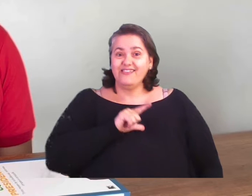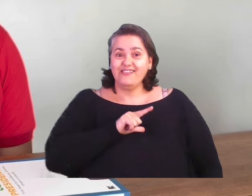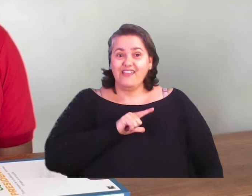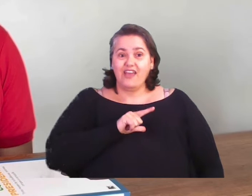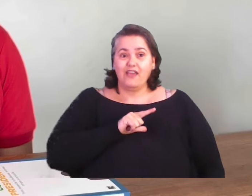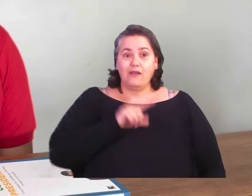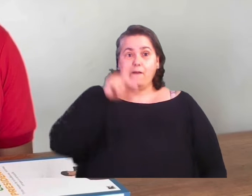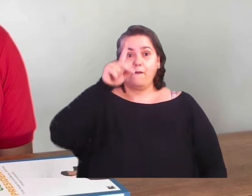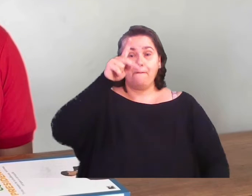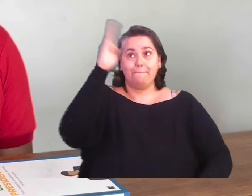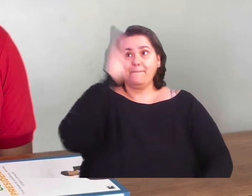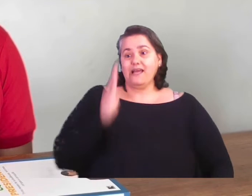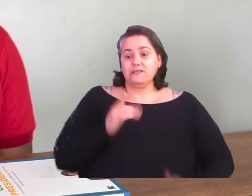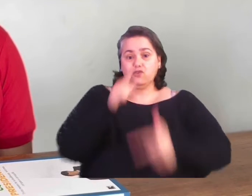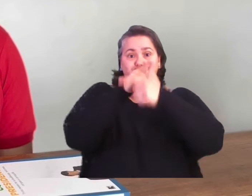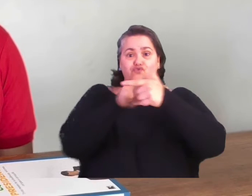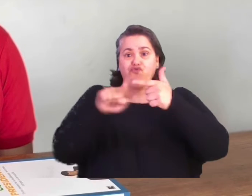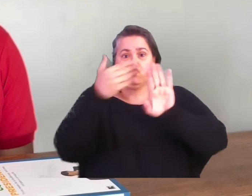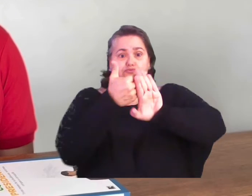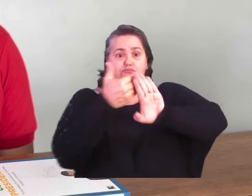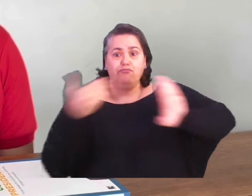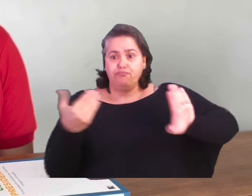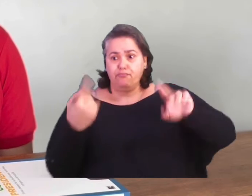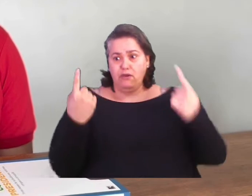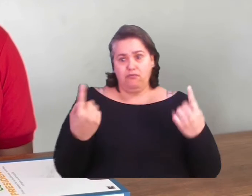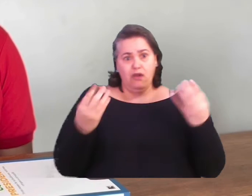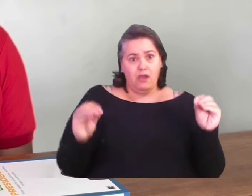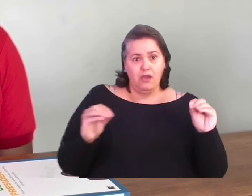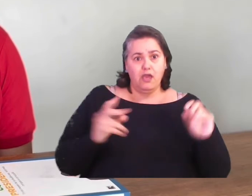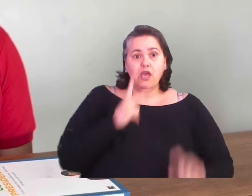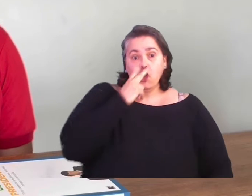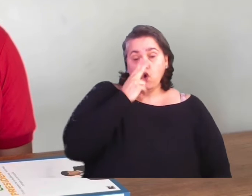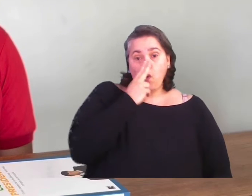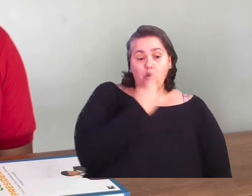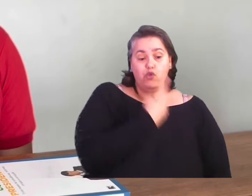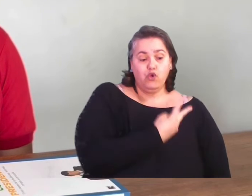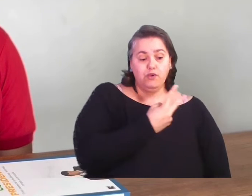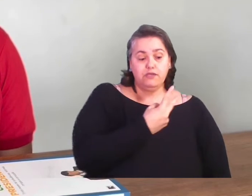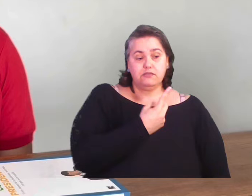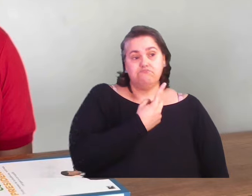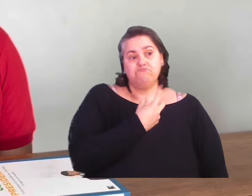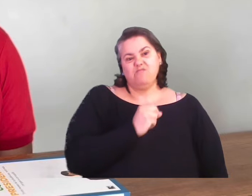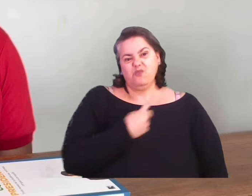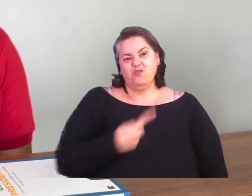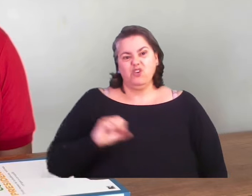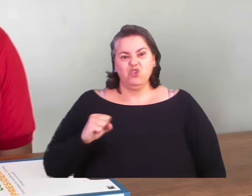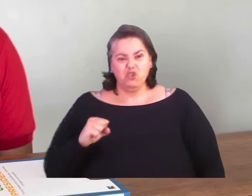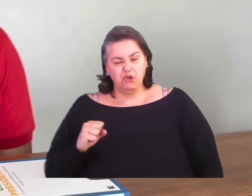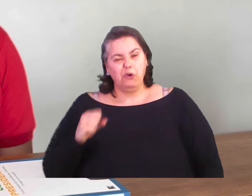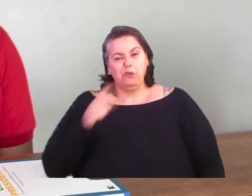país polarizado. Mais ou menos como foi em 2018, guardadas as devidas